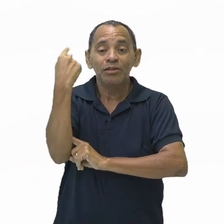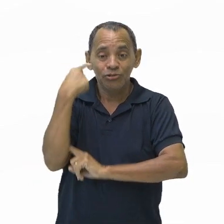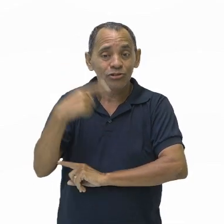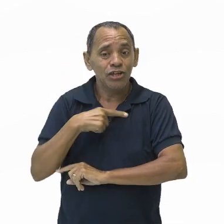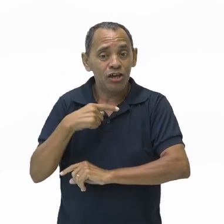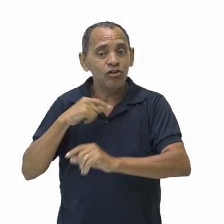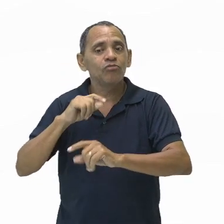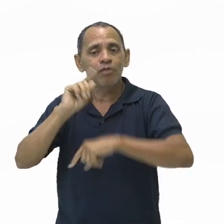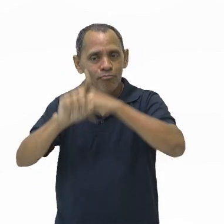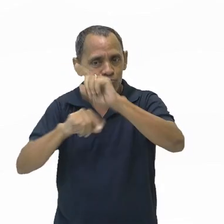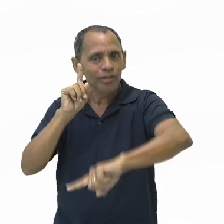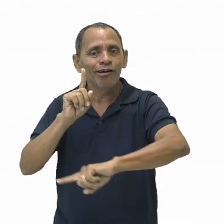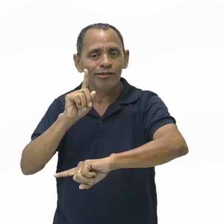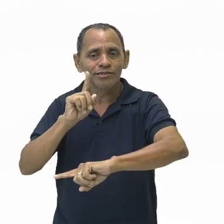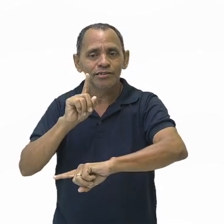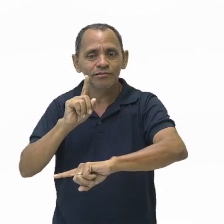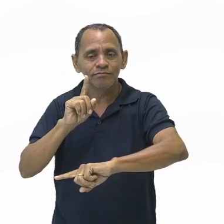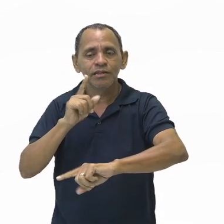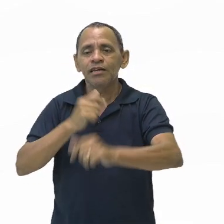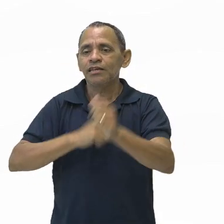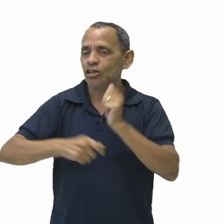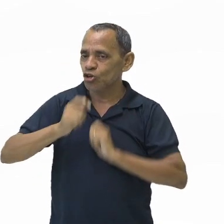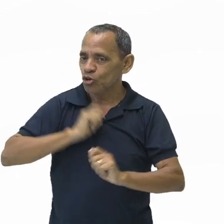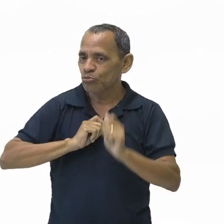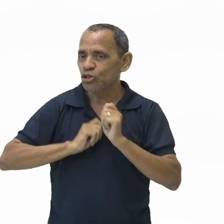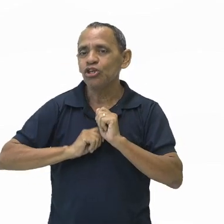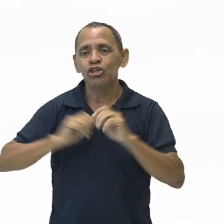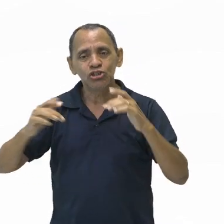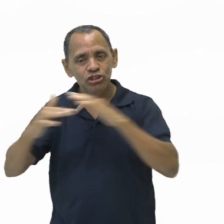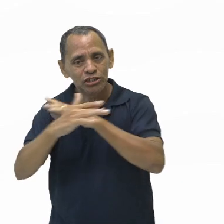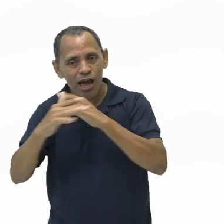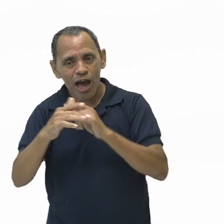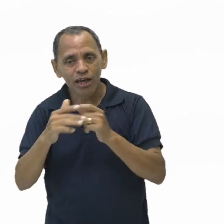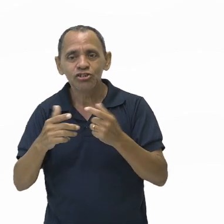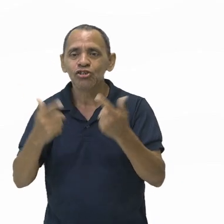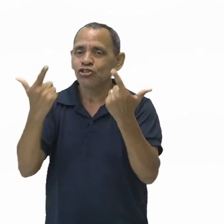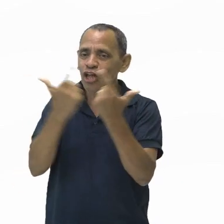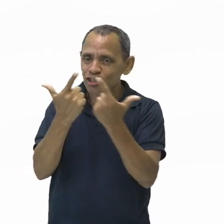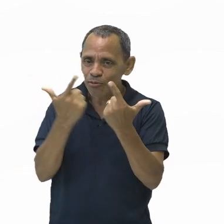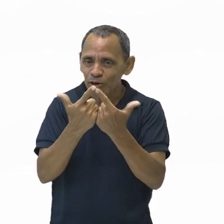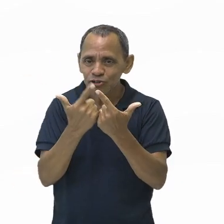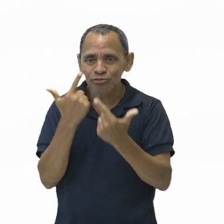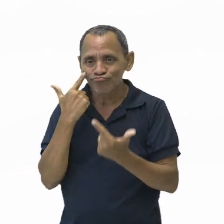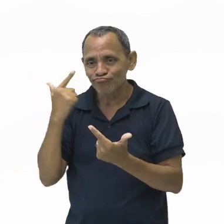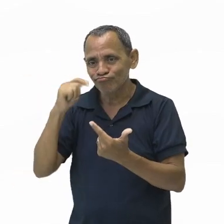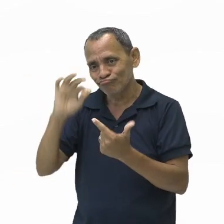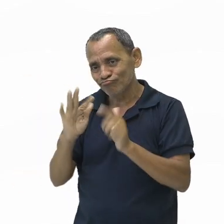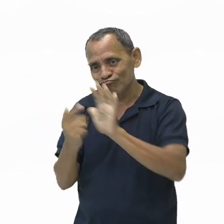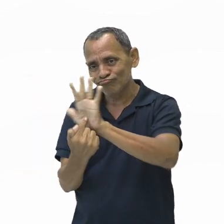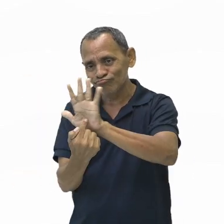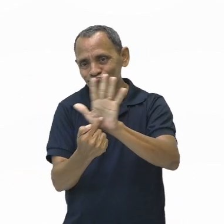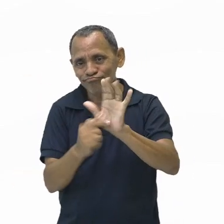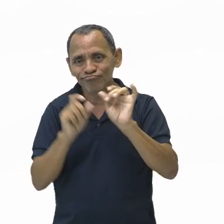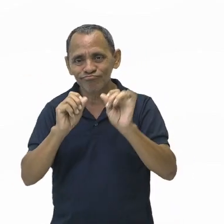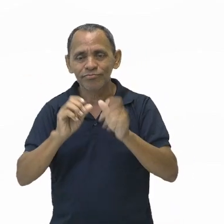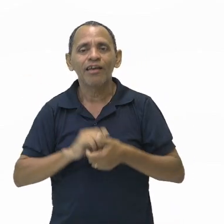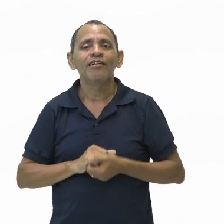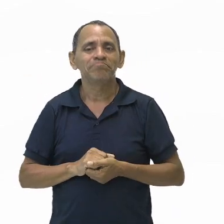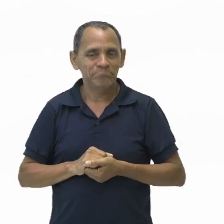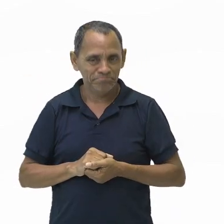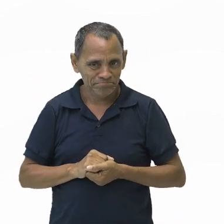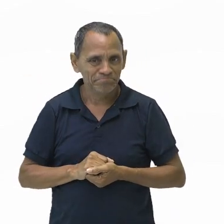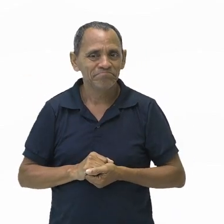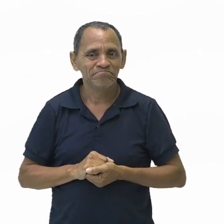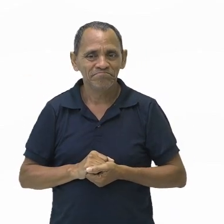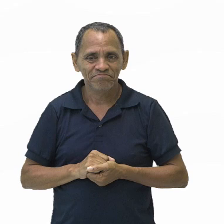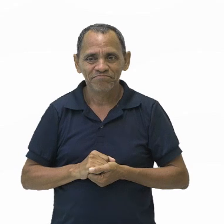transformação na economia. Houve mudanças na cidade. O Teatro Amazonas, que está aparecendo aí na imagem, ele é reflexo direto